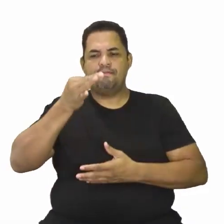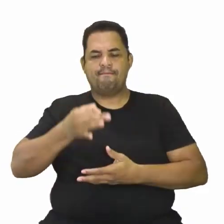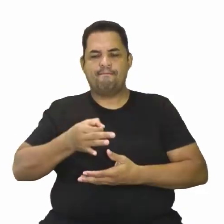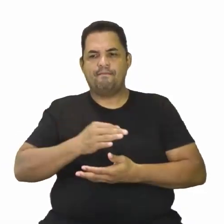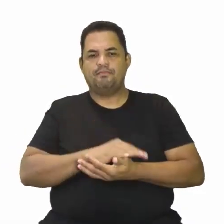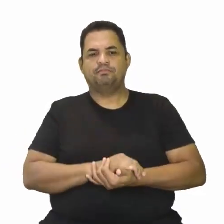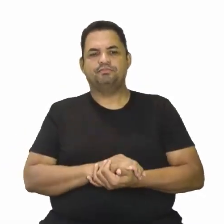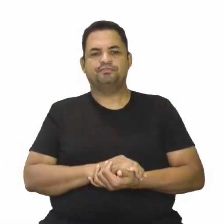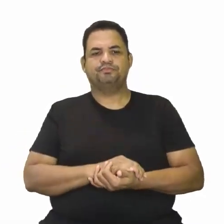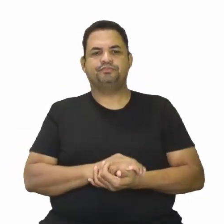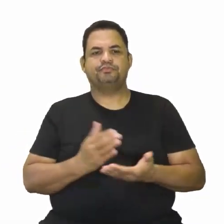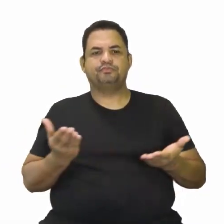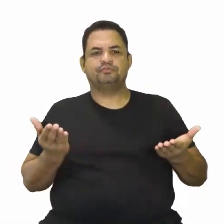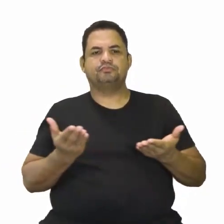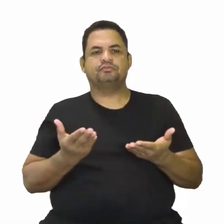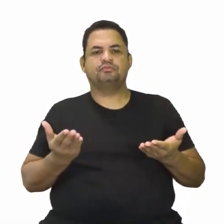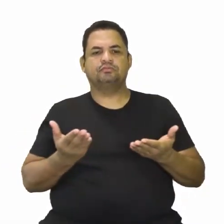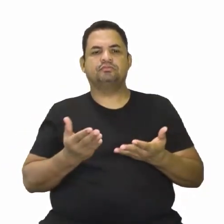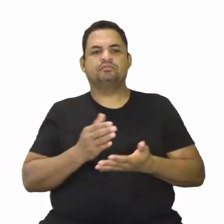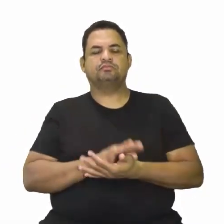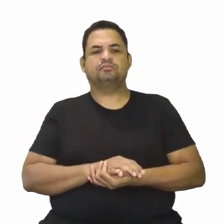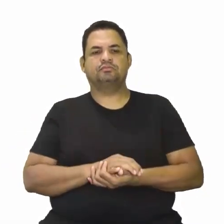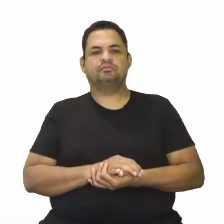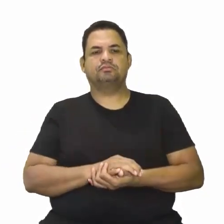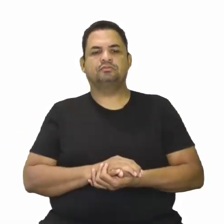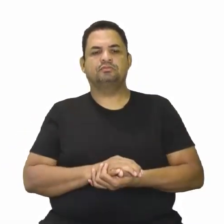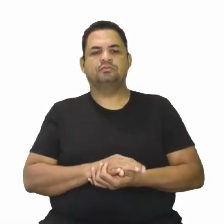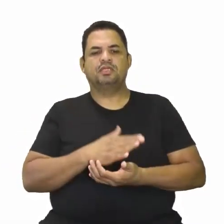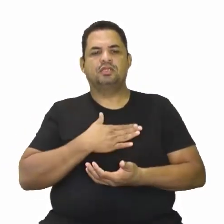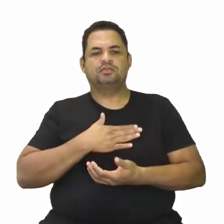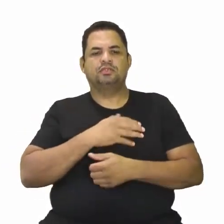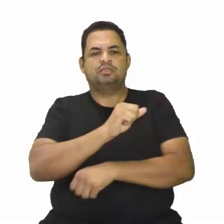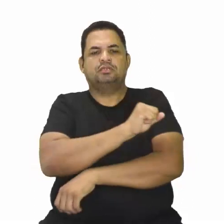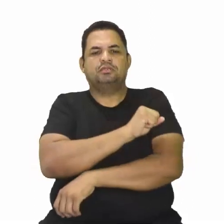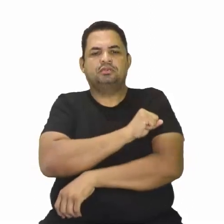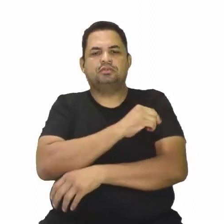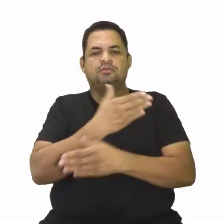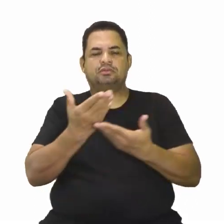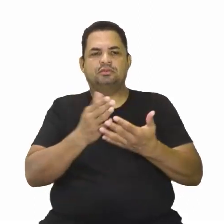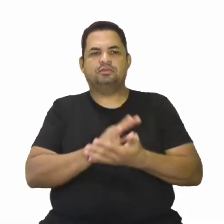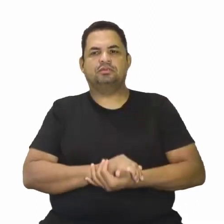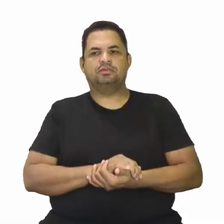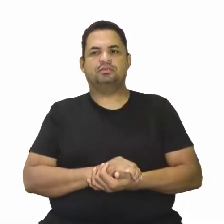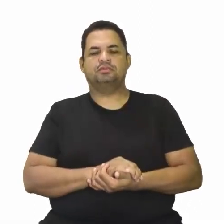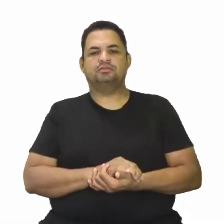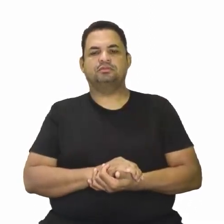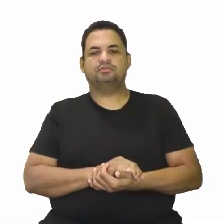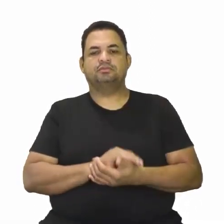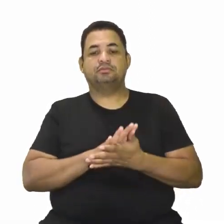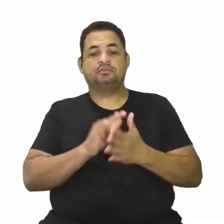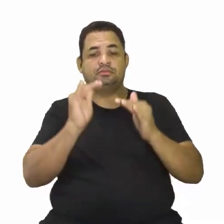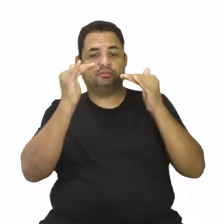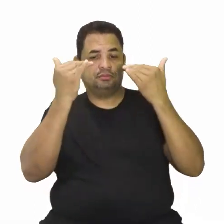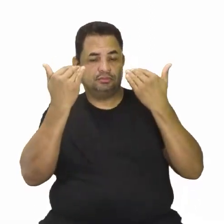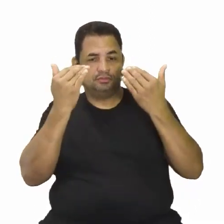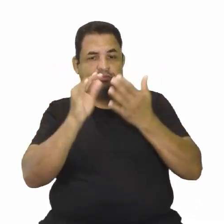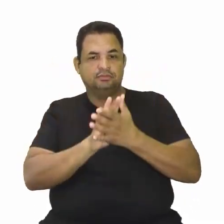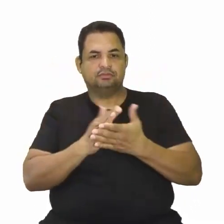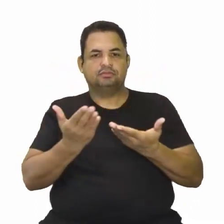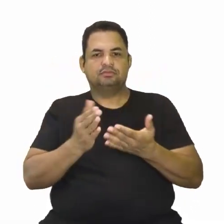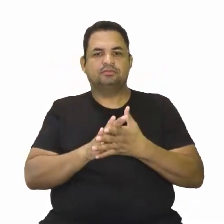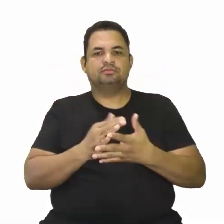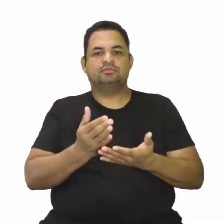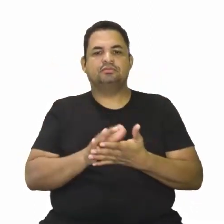certinho? E agora, meu povo e minha pova, se prepara aí, fica ligado que nós vamos